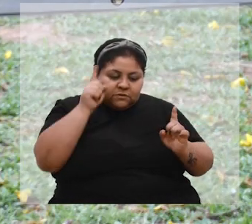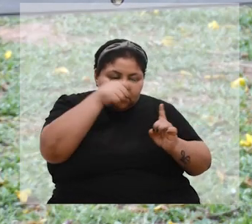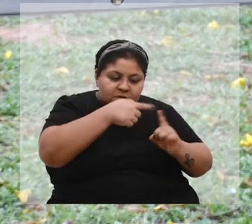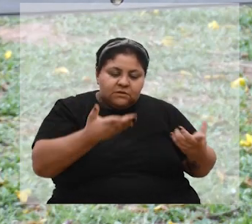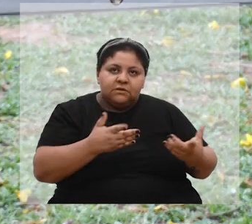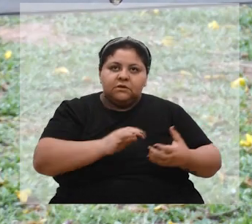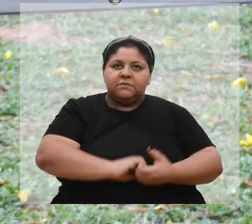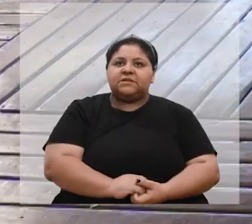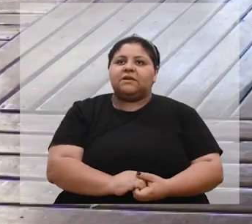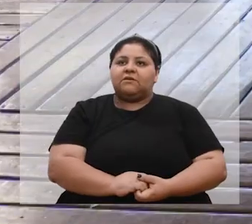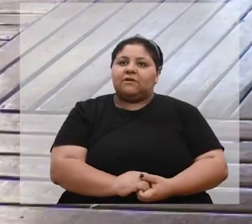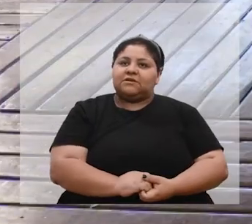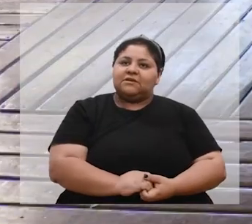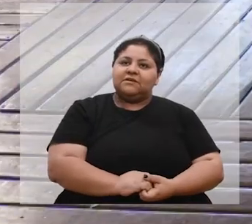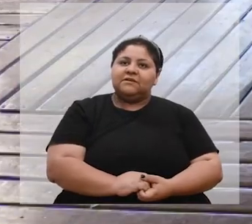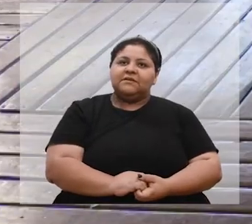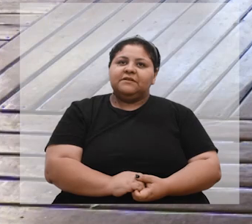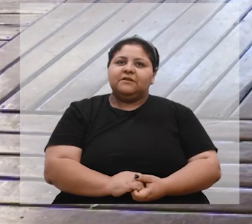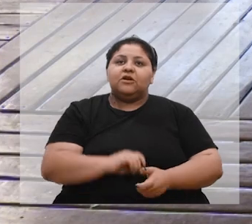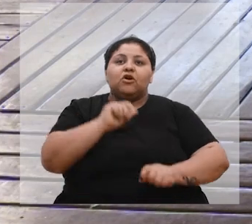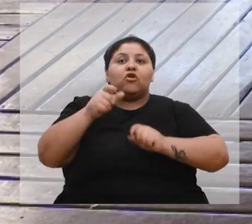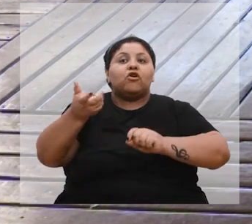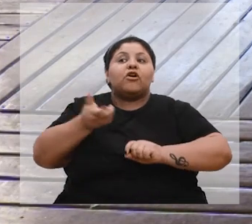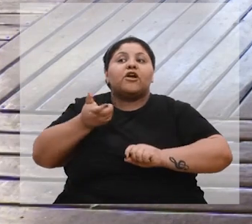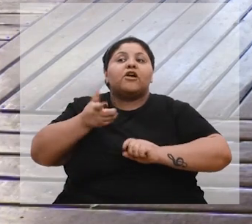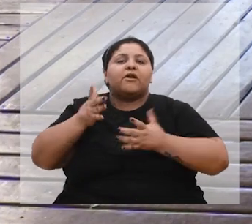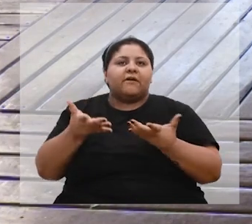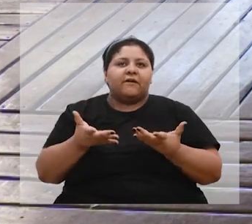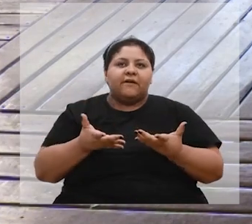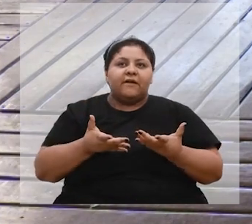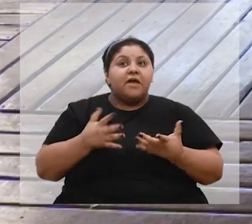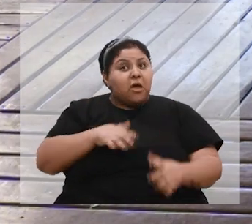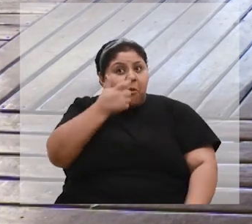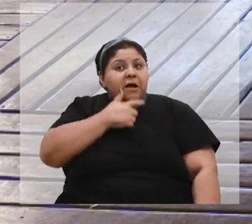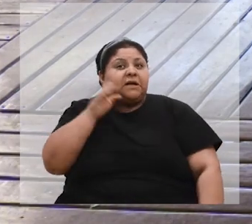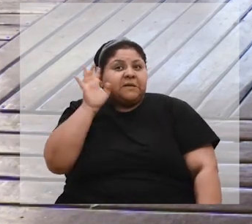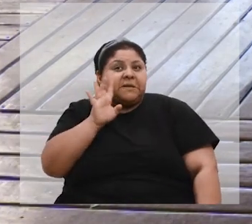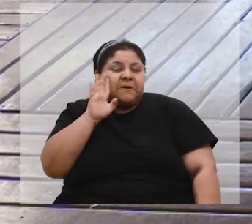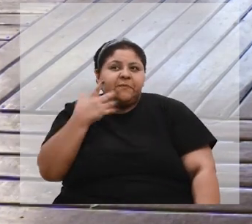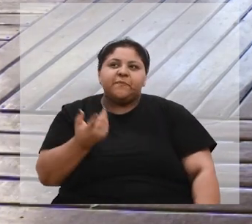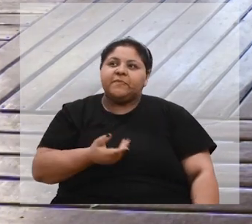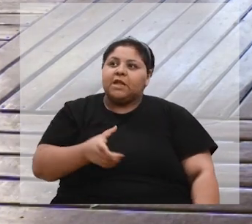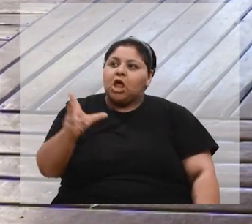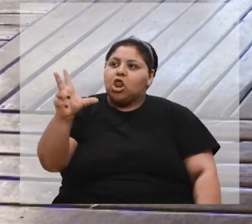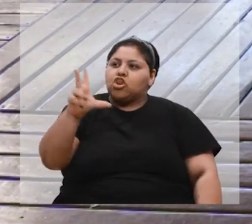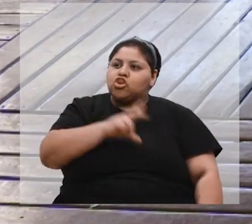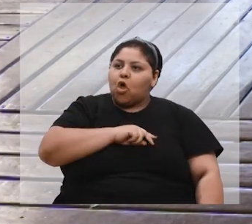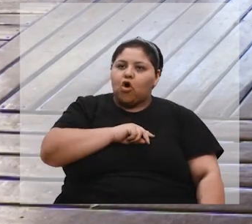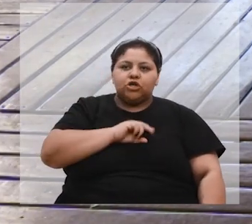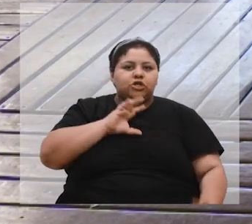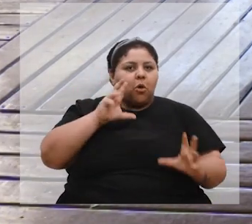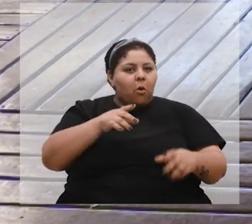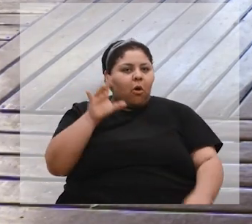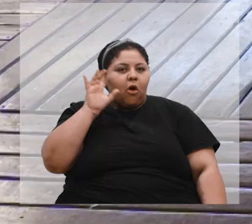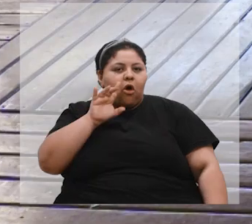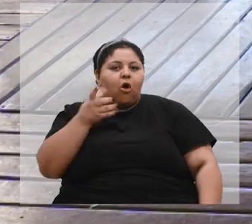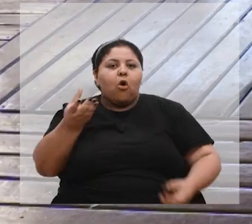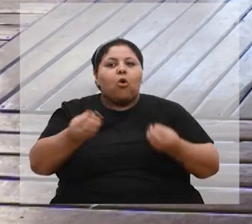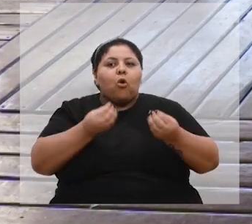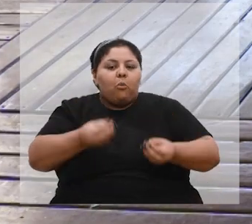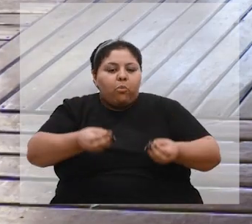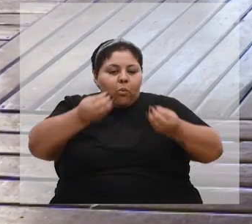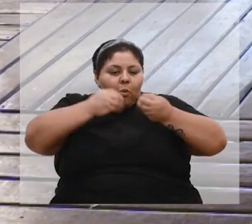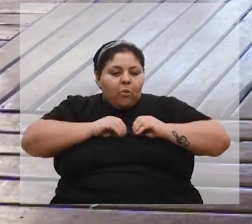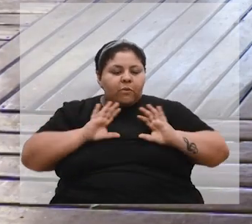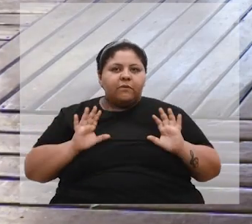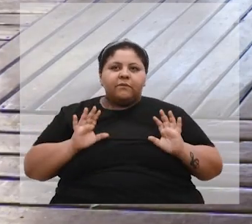esvaziamento desse ideal. E é uma indecisão, né? O que eu quero ser? Porque tudo parece muito legal, né? E aí tu fica assim, nossa, é tudo muito legal. O que eu